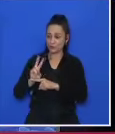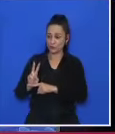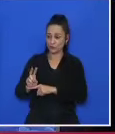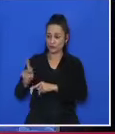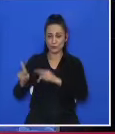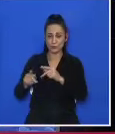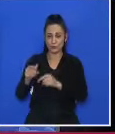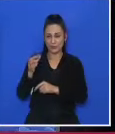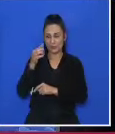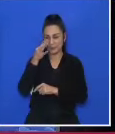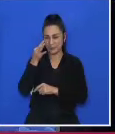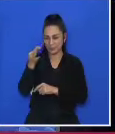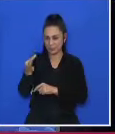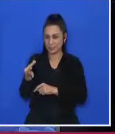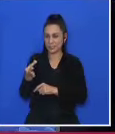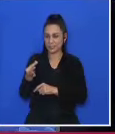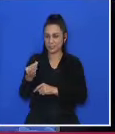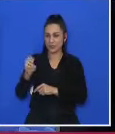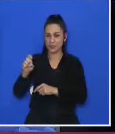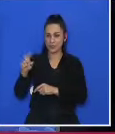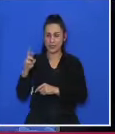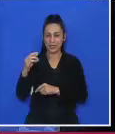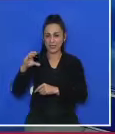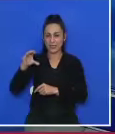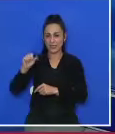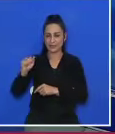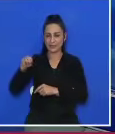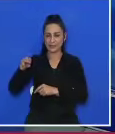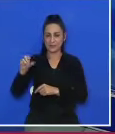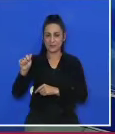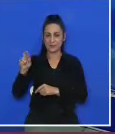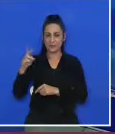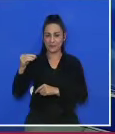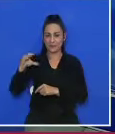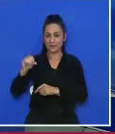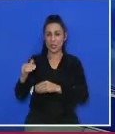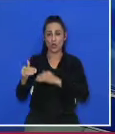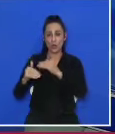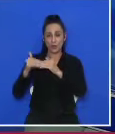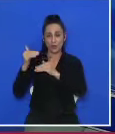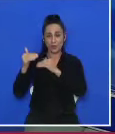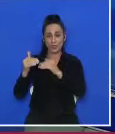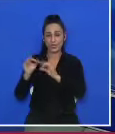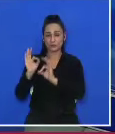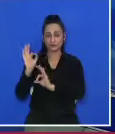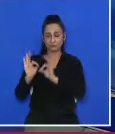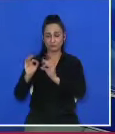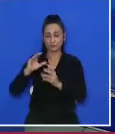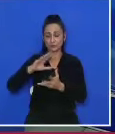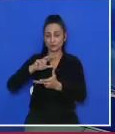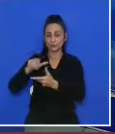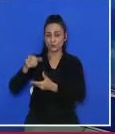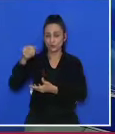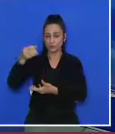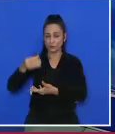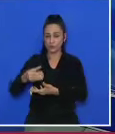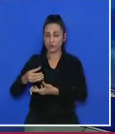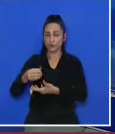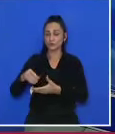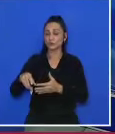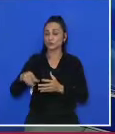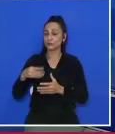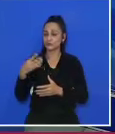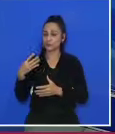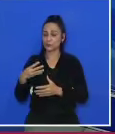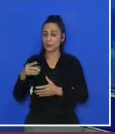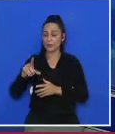atentas, a Érica Ribeiro e a Maria de Souza, acompanharam esse procedimento de reabastecimento do suporte em cima do globo número 4 para